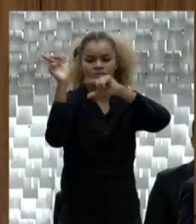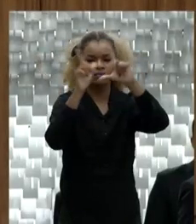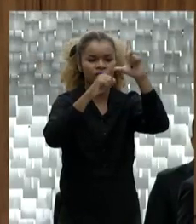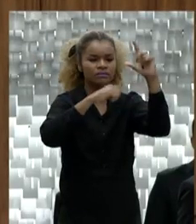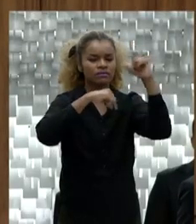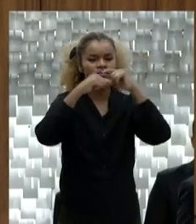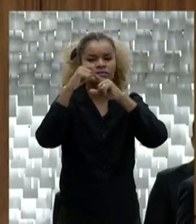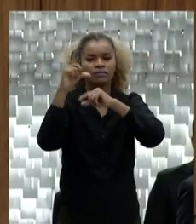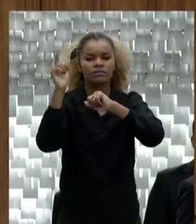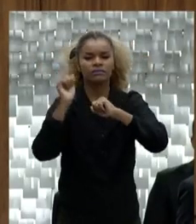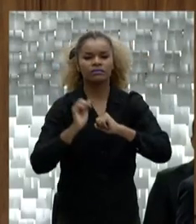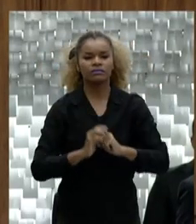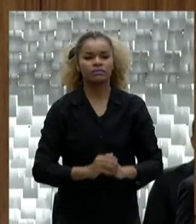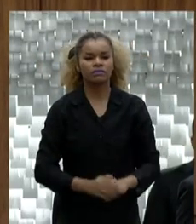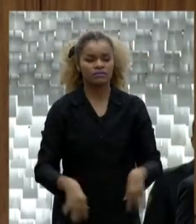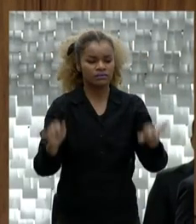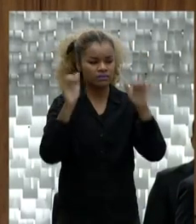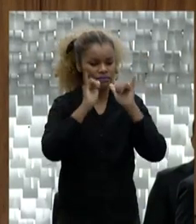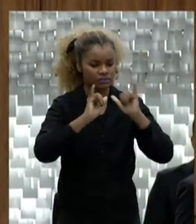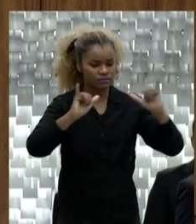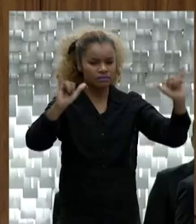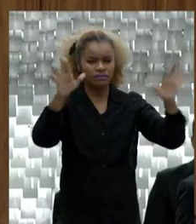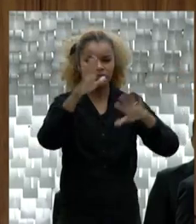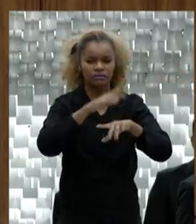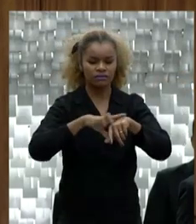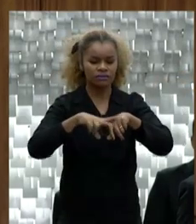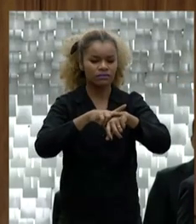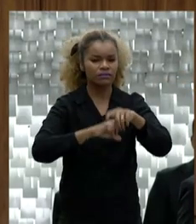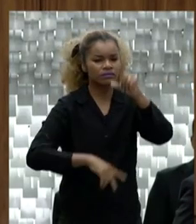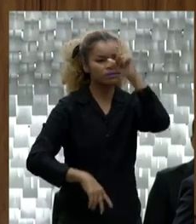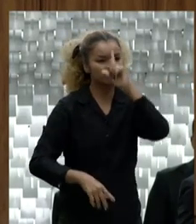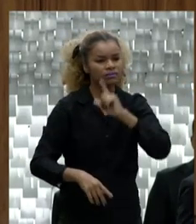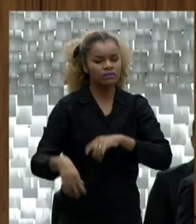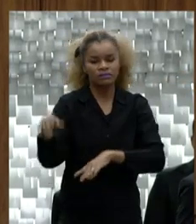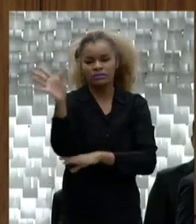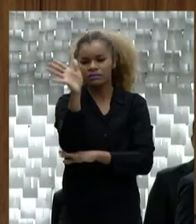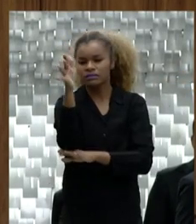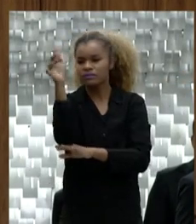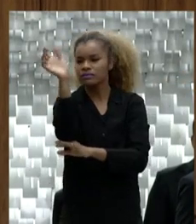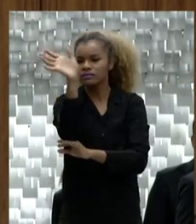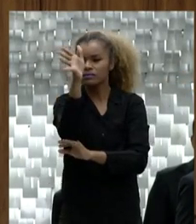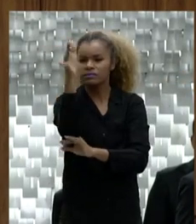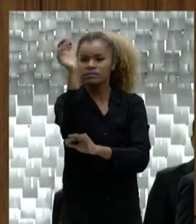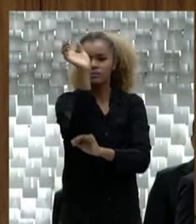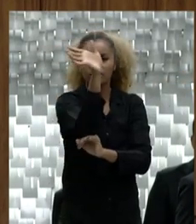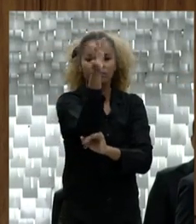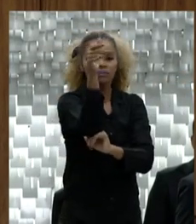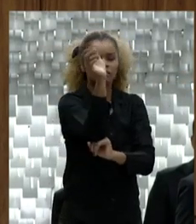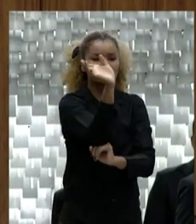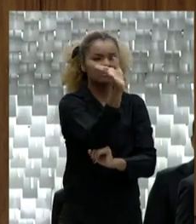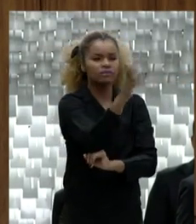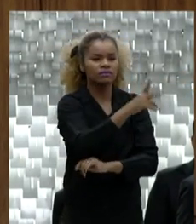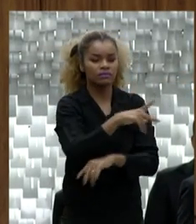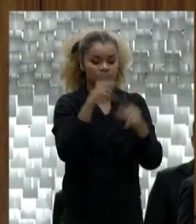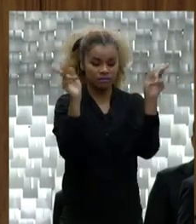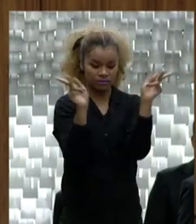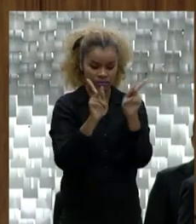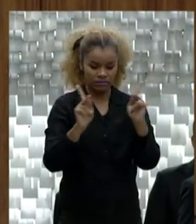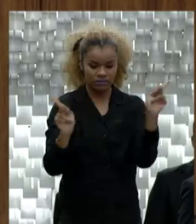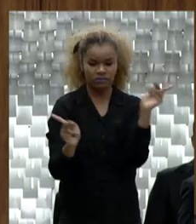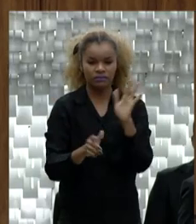ostentas estrelado, e digo verde louro dessa